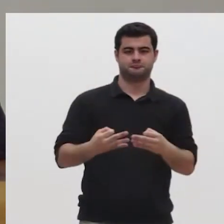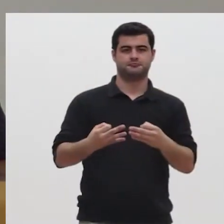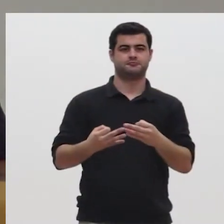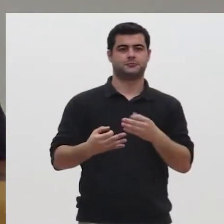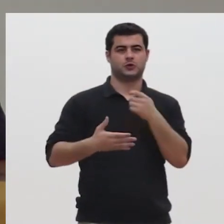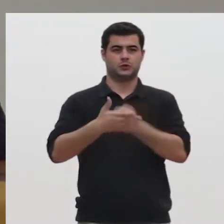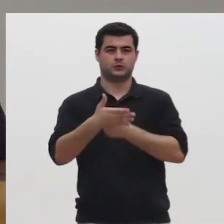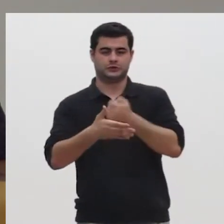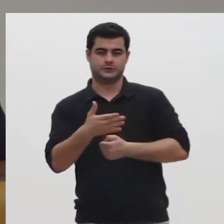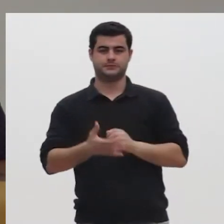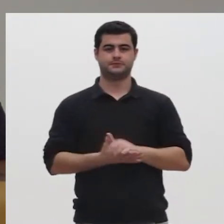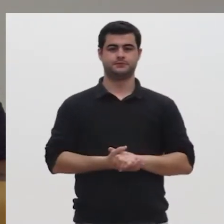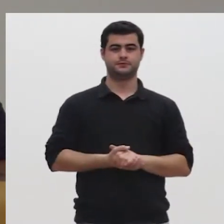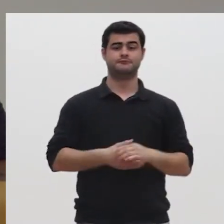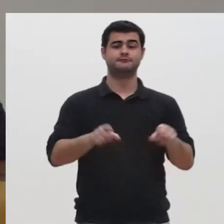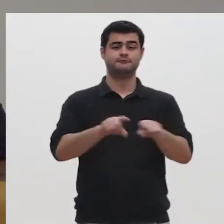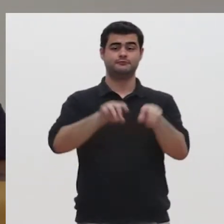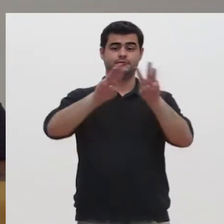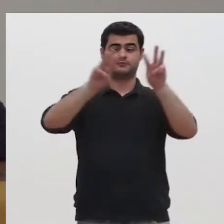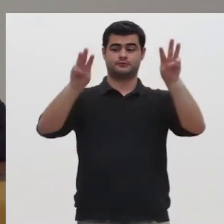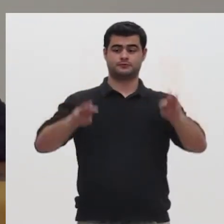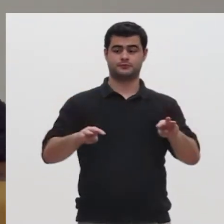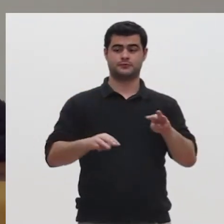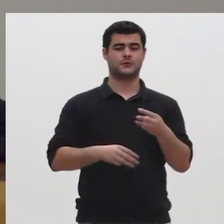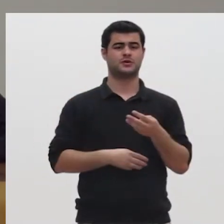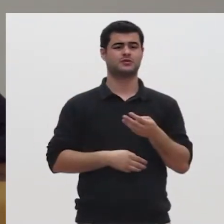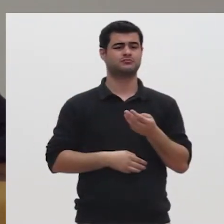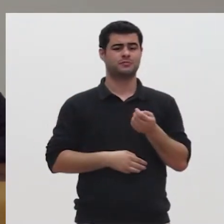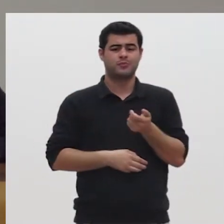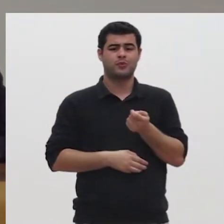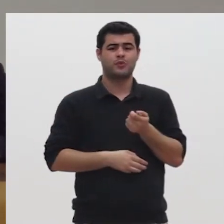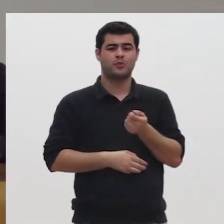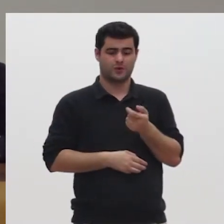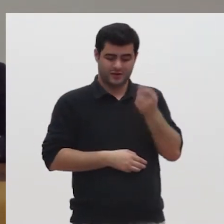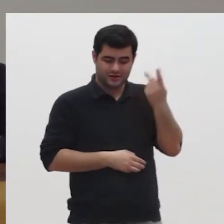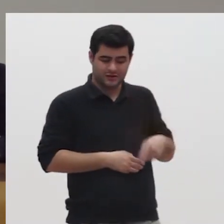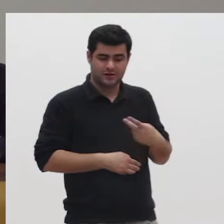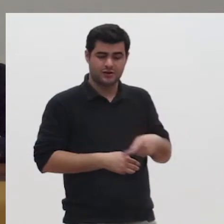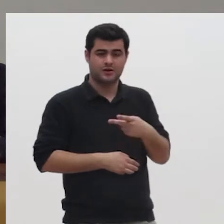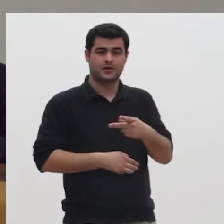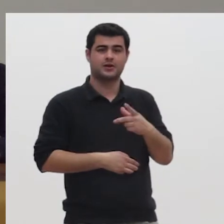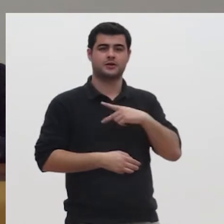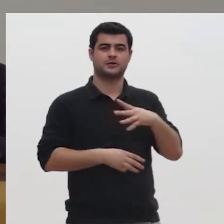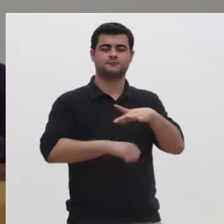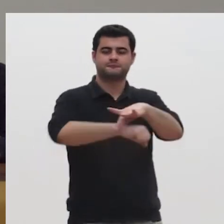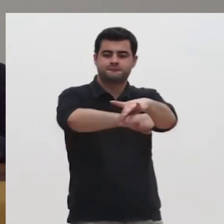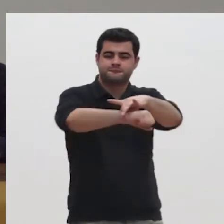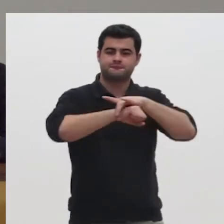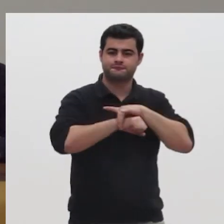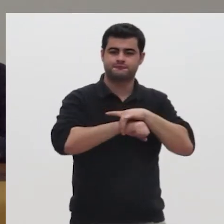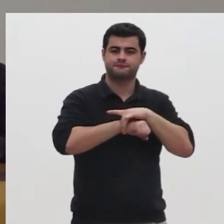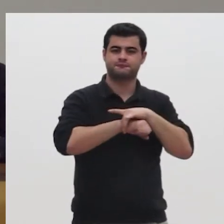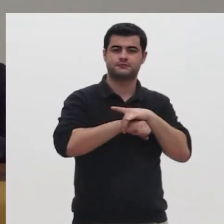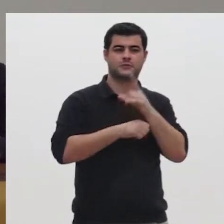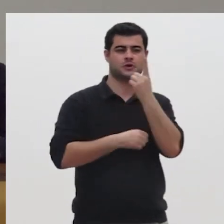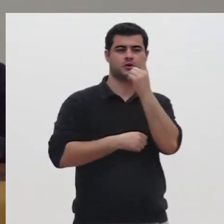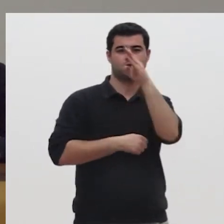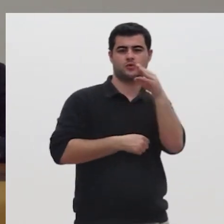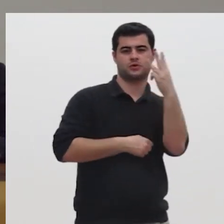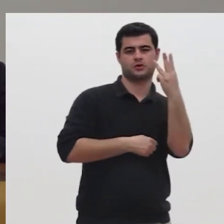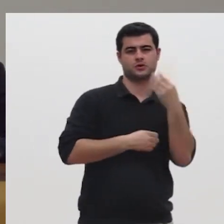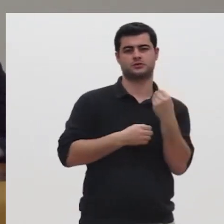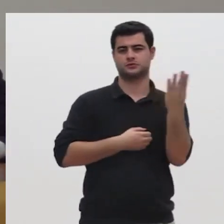luta. É também na UFPR uma das poucas universidades que garante a paridade de 1/3, 1/3 e 1/3. Na maioria